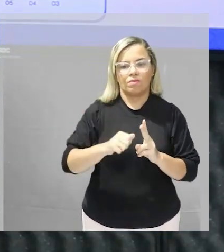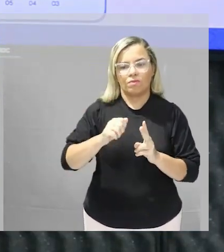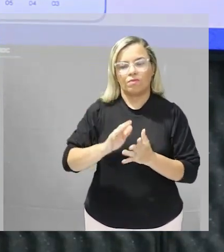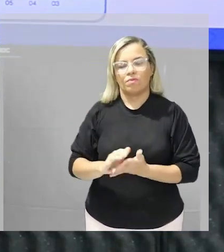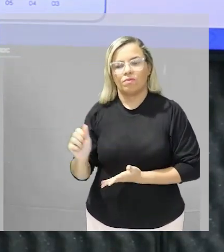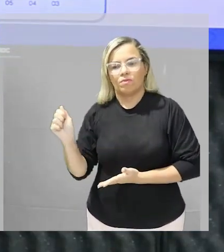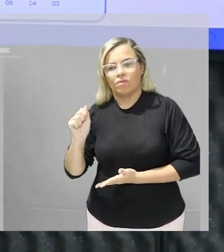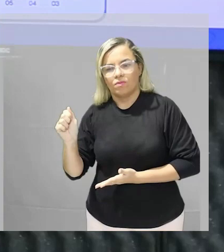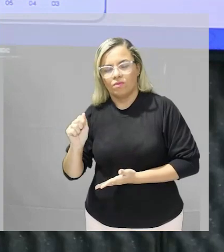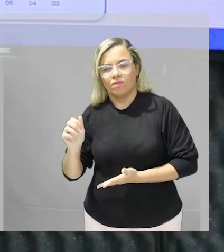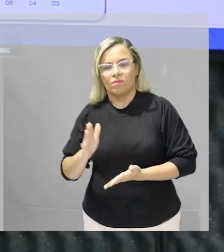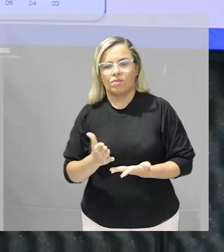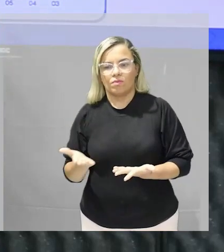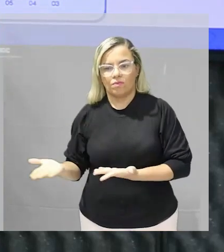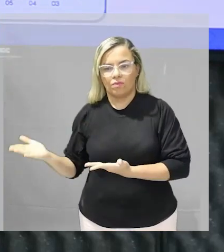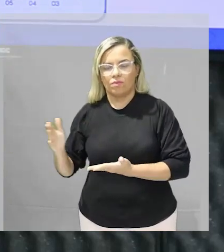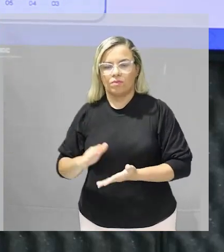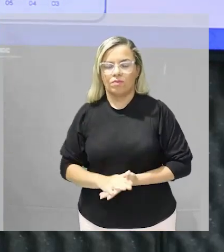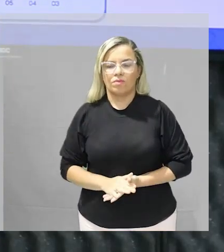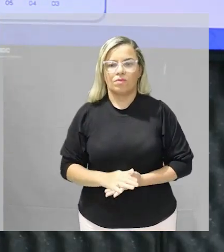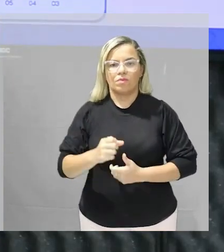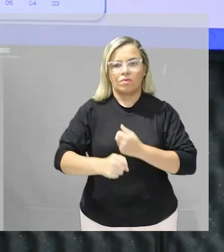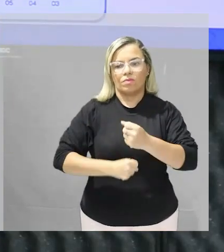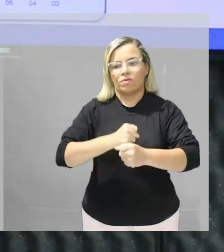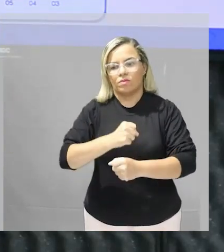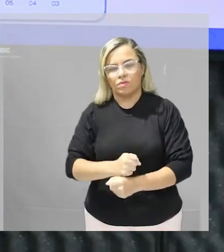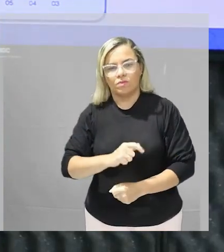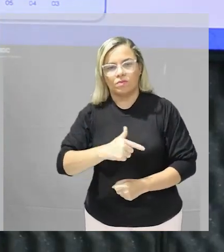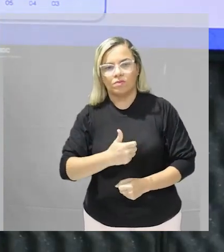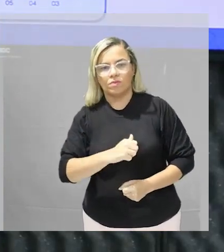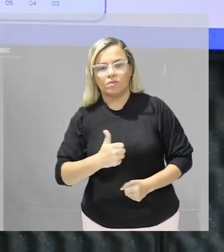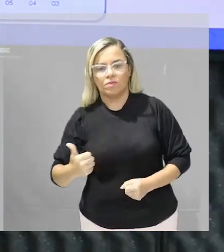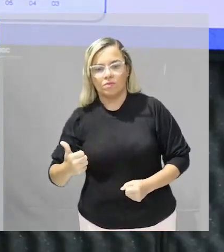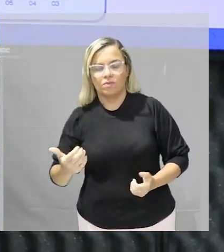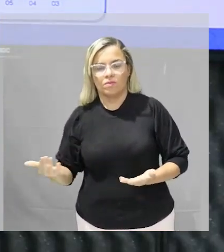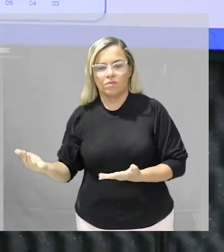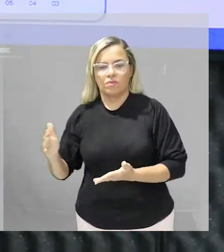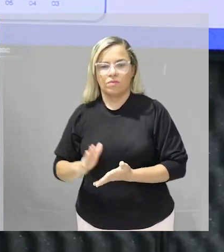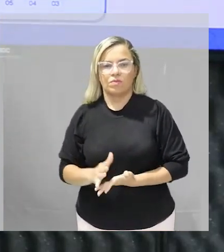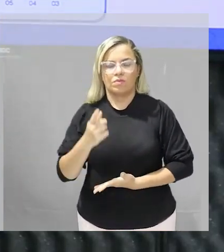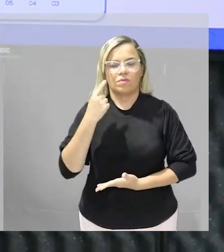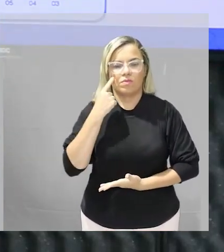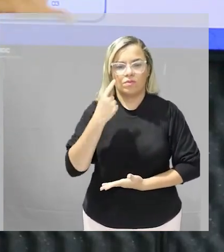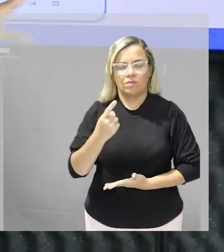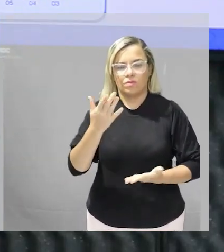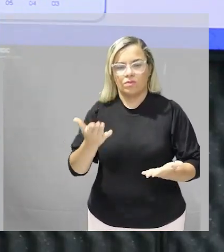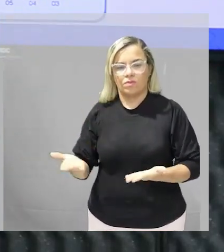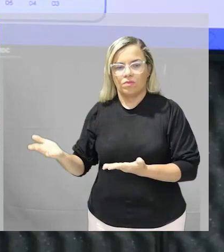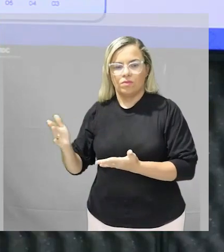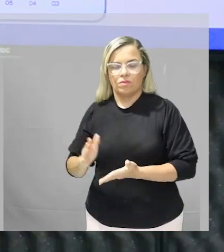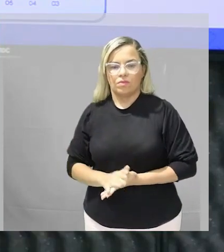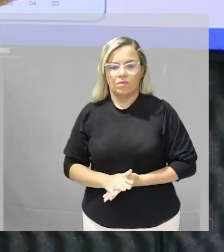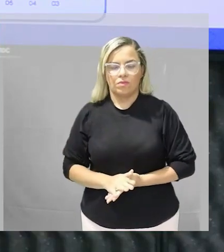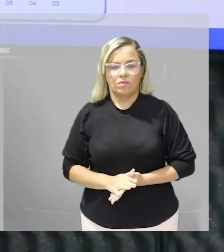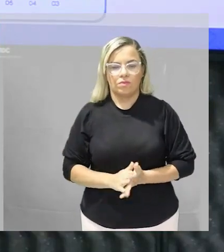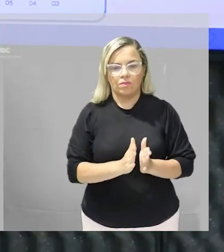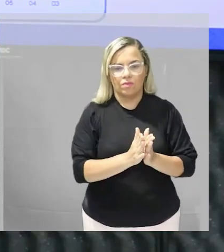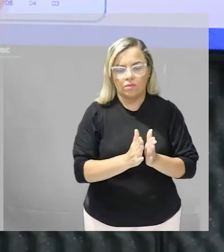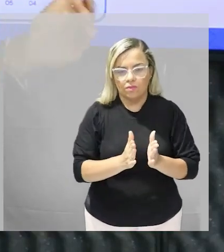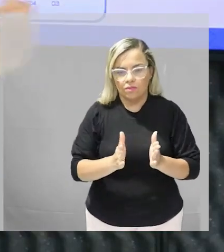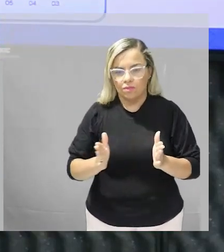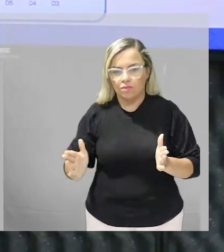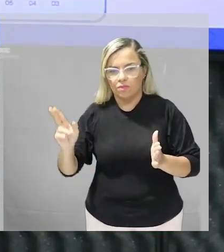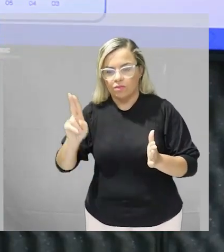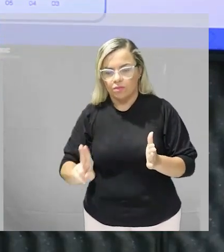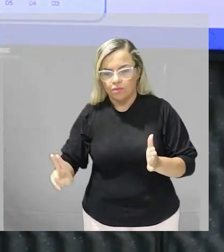agosto mês 8 do ano de 2011 Então veja aqui é o histórico de consumo